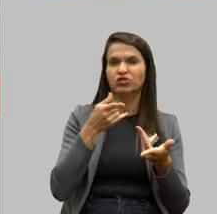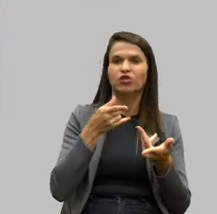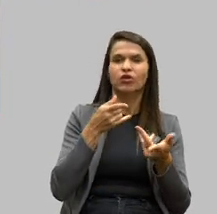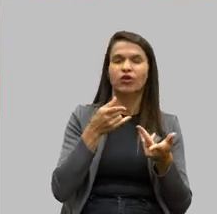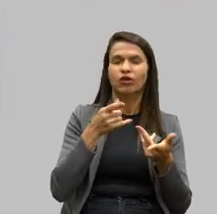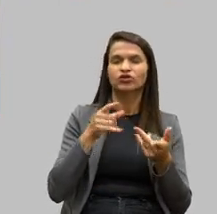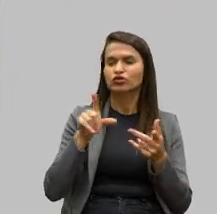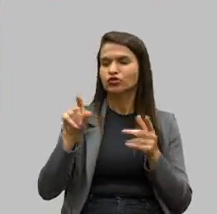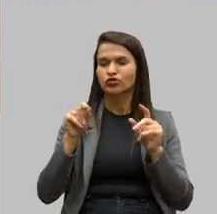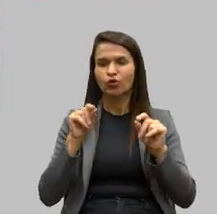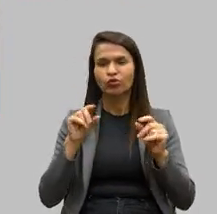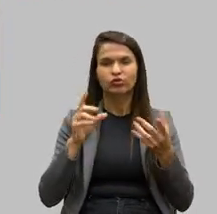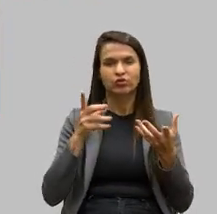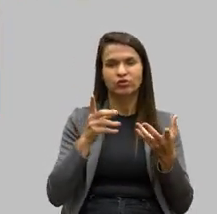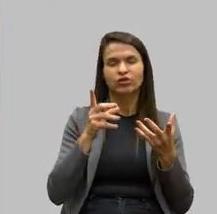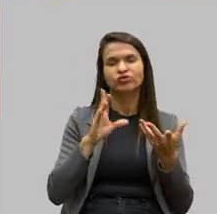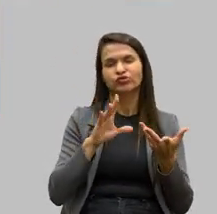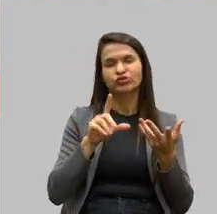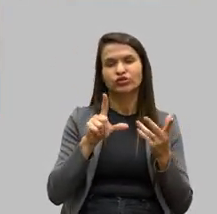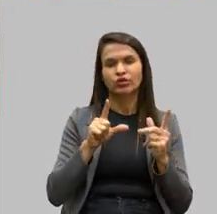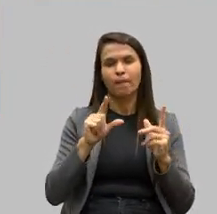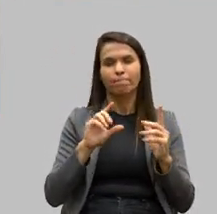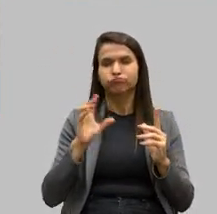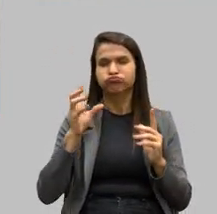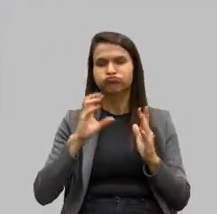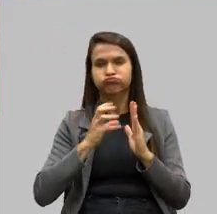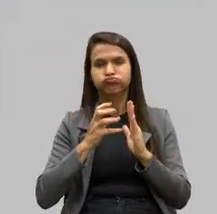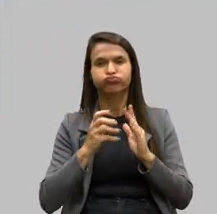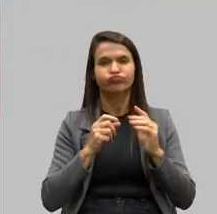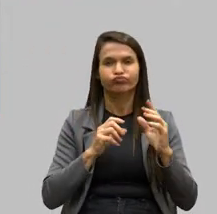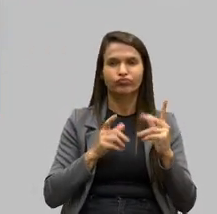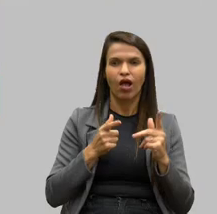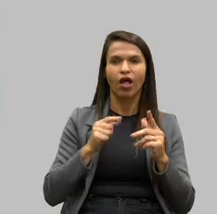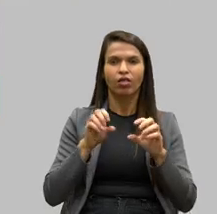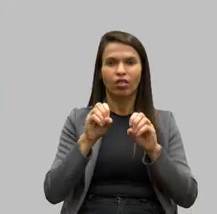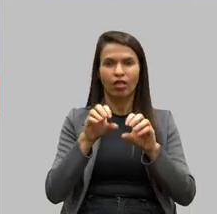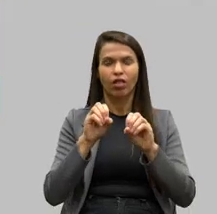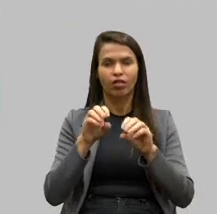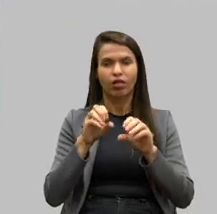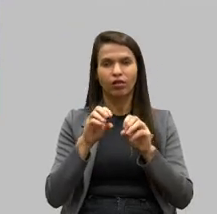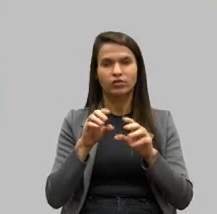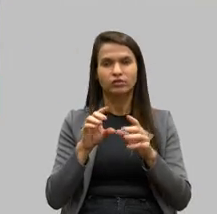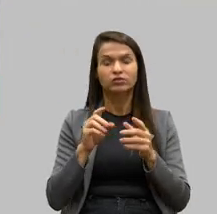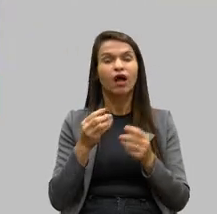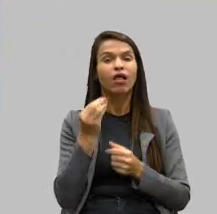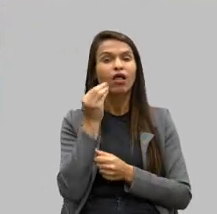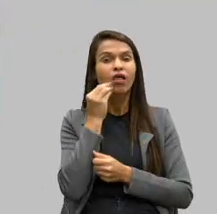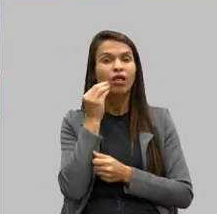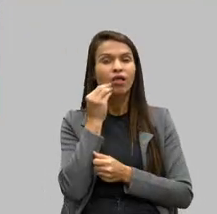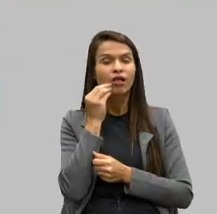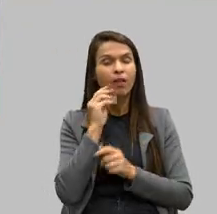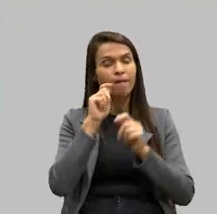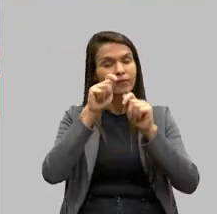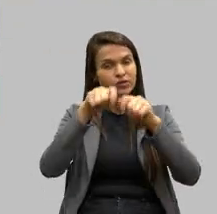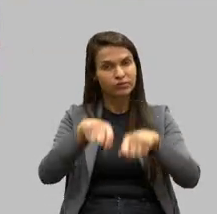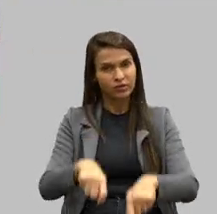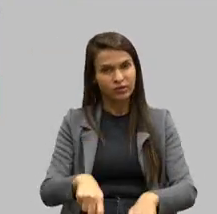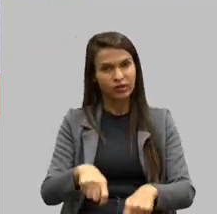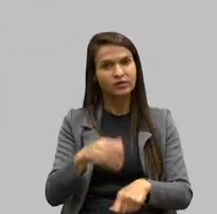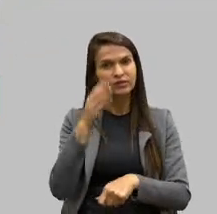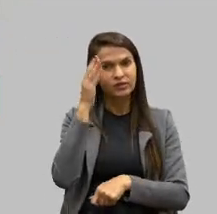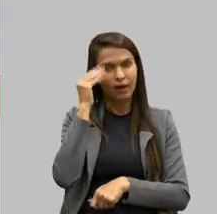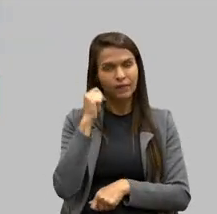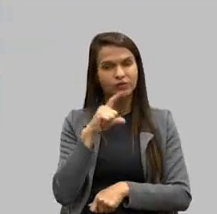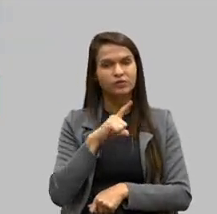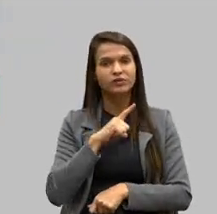sabe que a pauta única que a Secretaria defende é uma pauta educacional, e nós estamos lá para dentro das possibilidades, que sabemos que